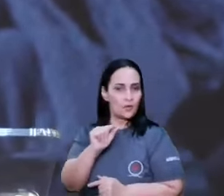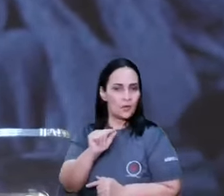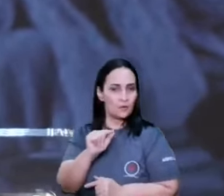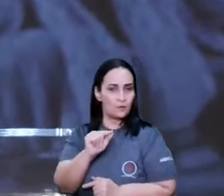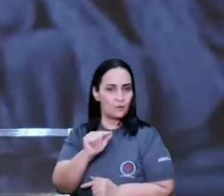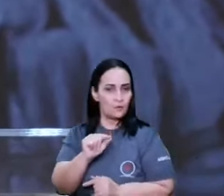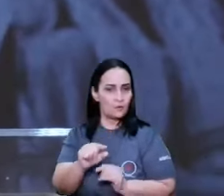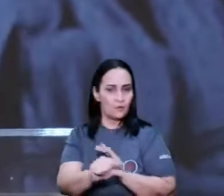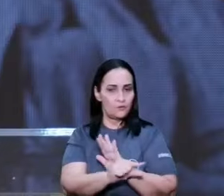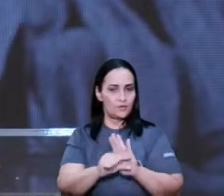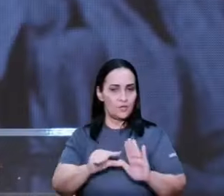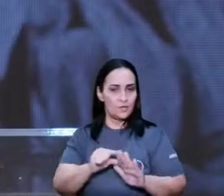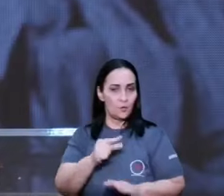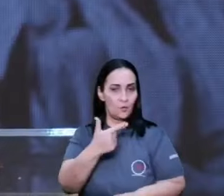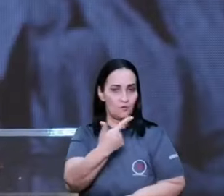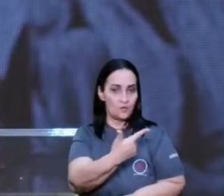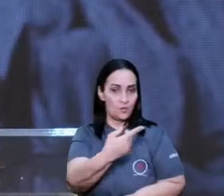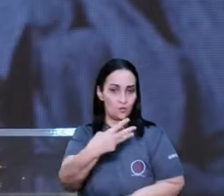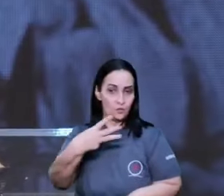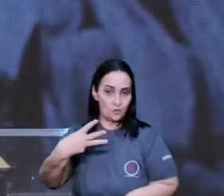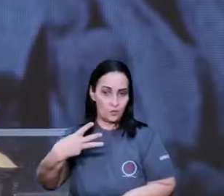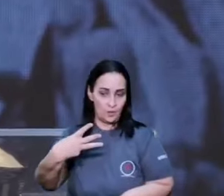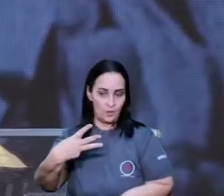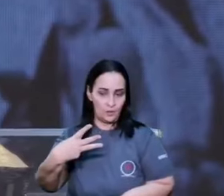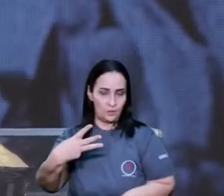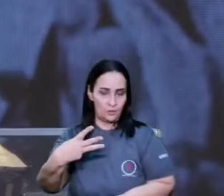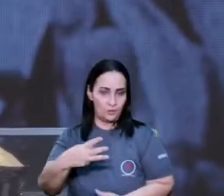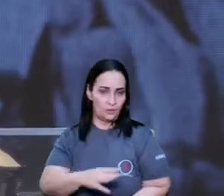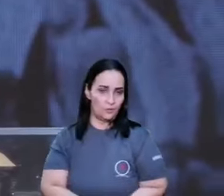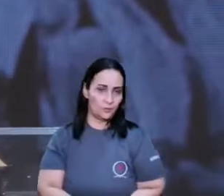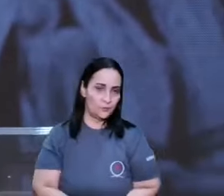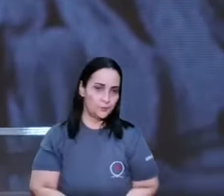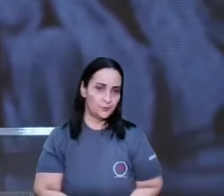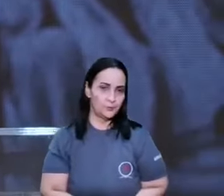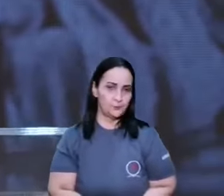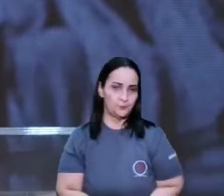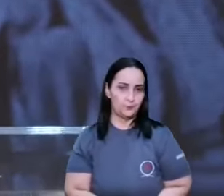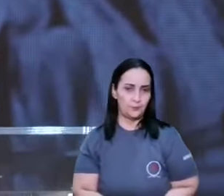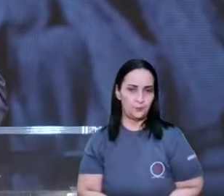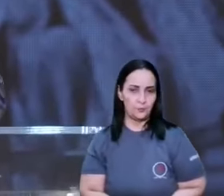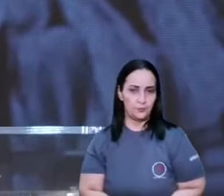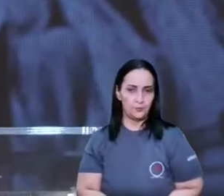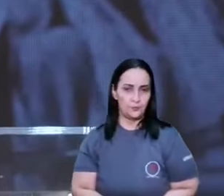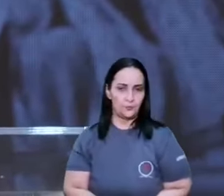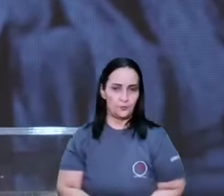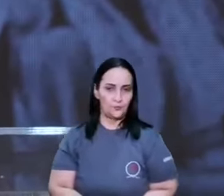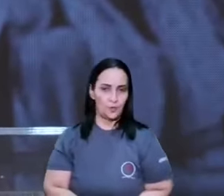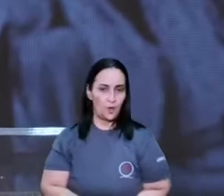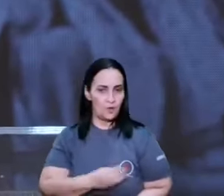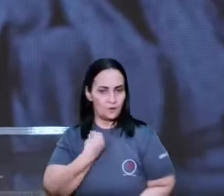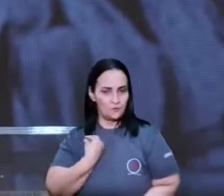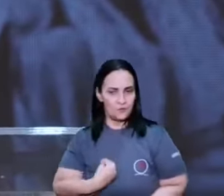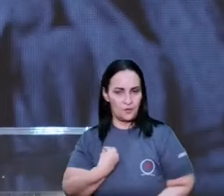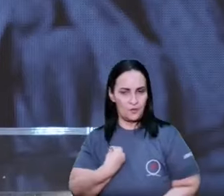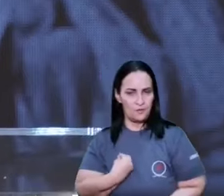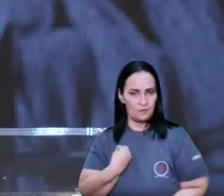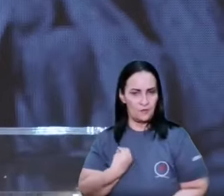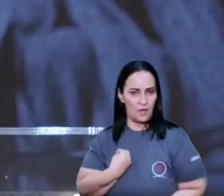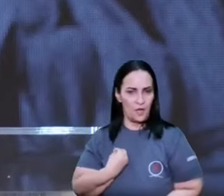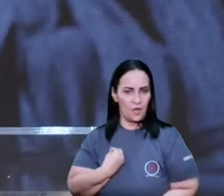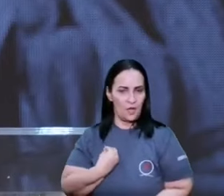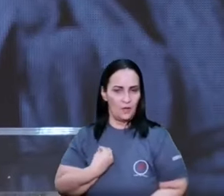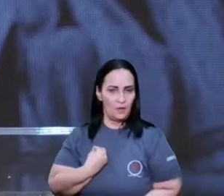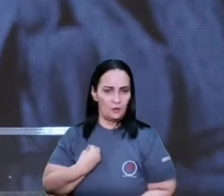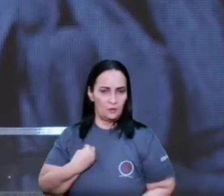Versículo 23 Olha ela vivendo esse caos e Jesus já tinha liberado a